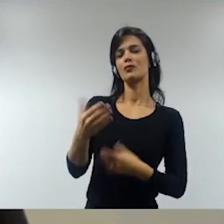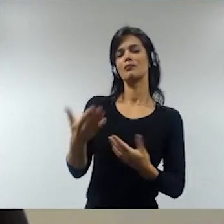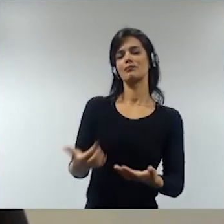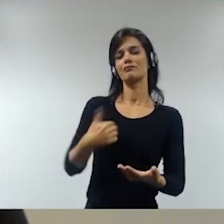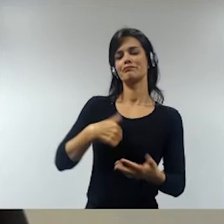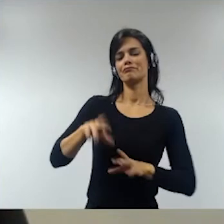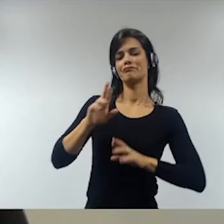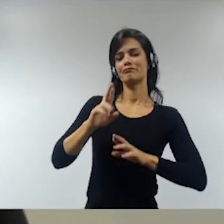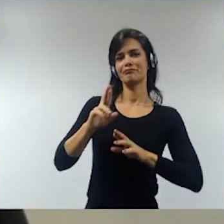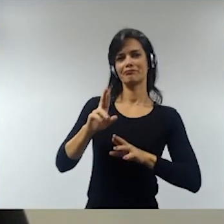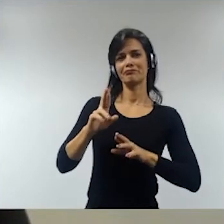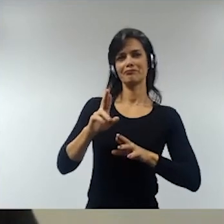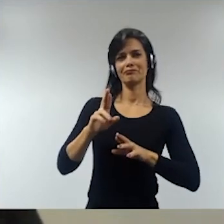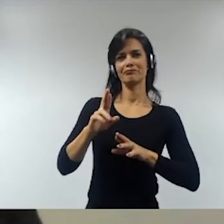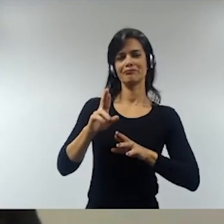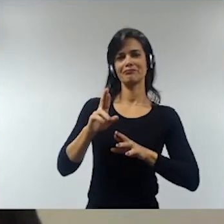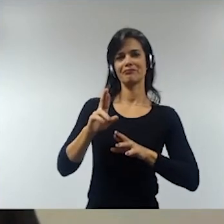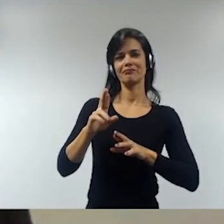ouvir